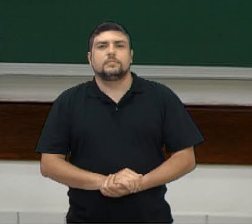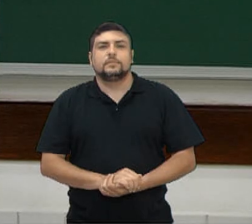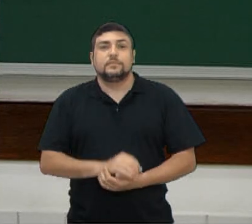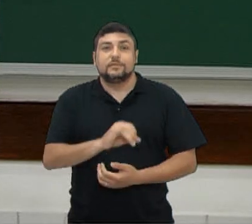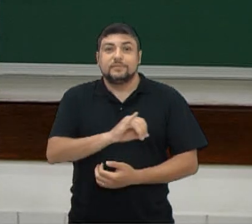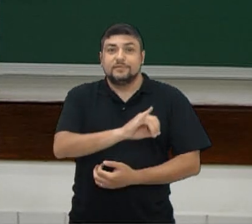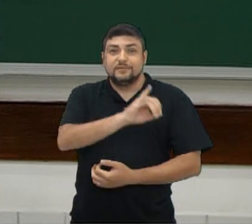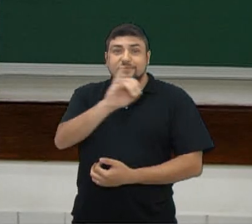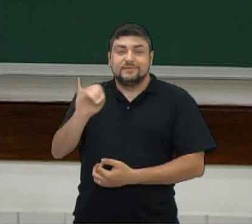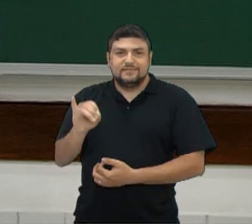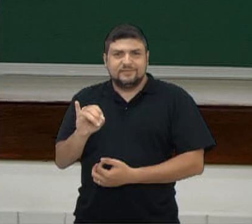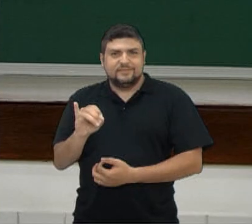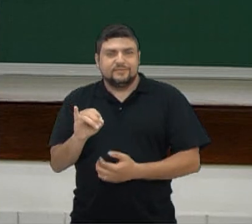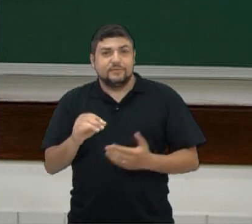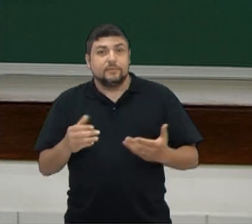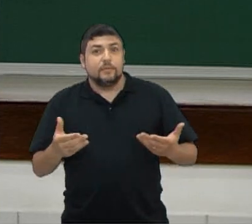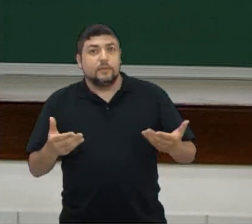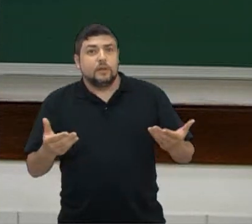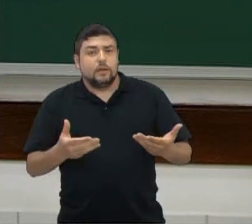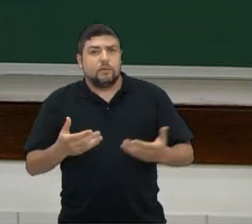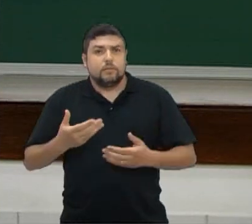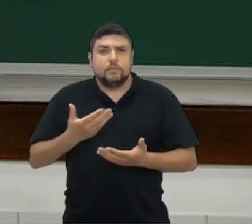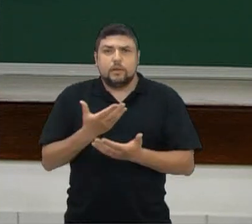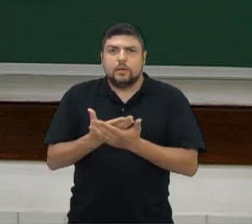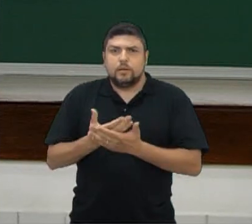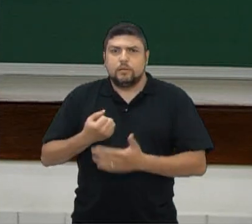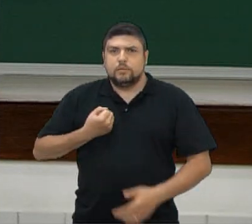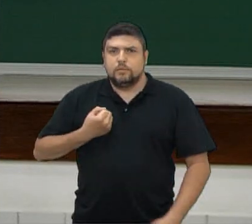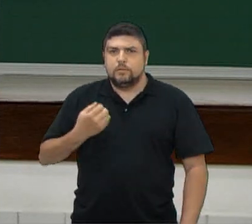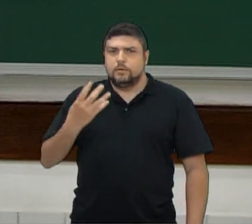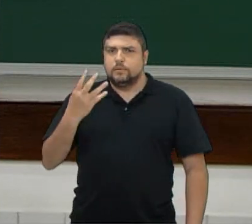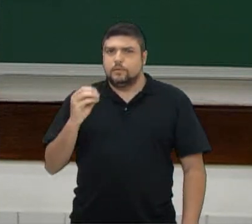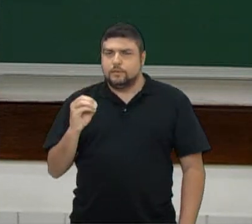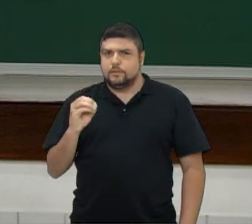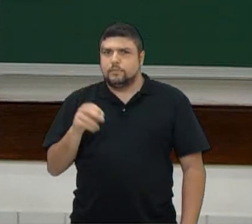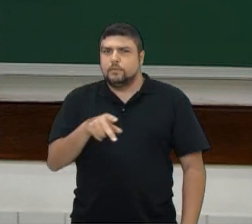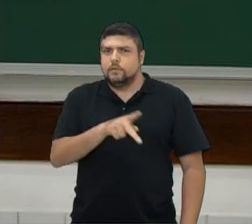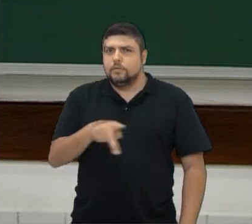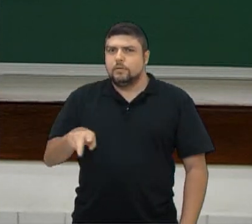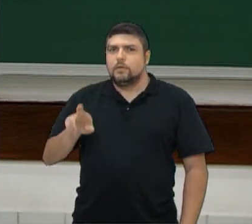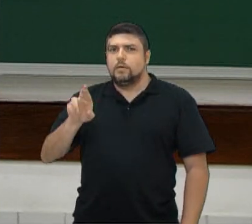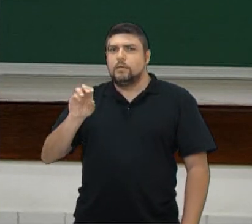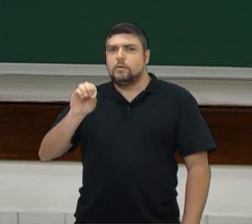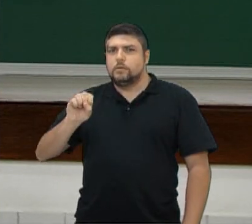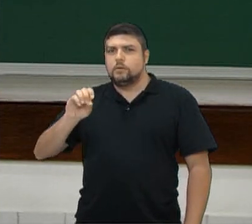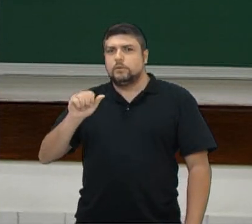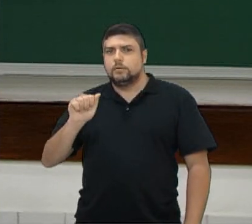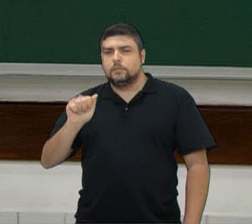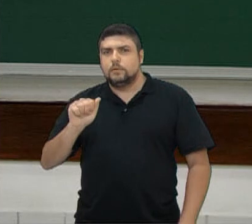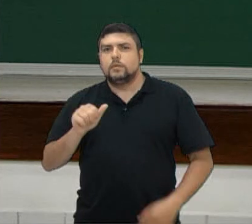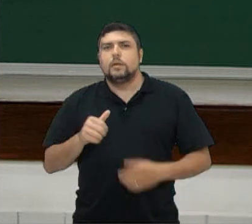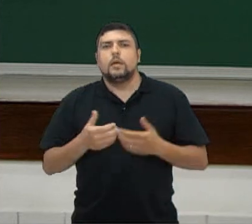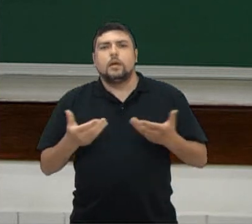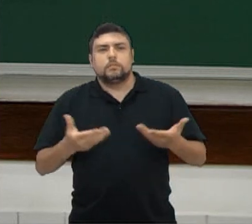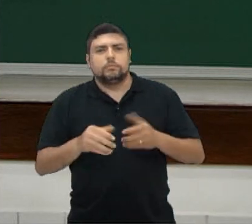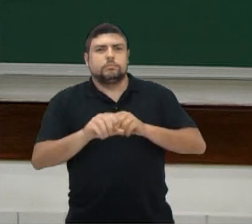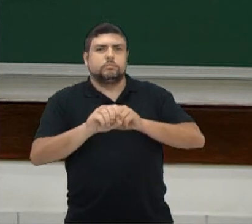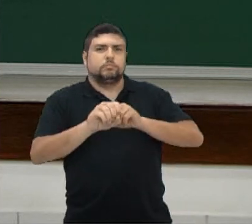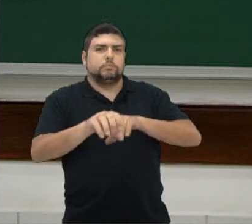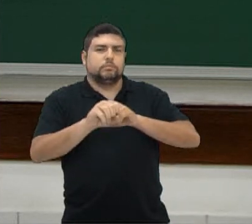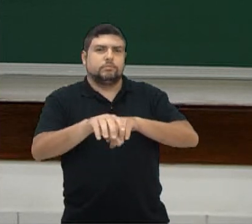Olá pessoal, vamos agora para a nossa 40ª aula. Eu sou a professora Rosa Helena Bueno, estou lecionando as aulas para